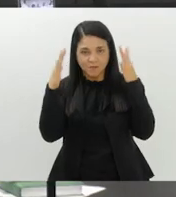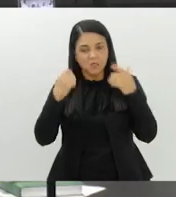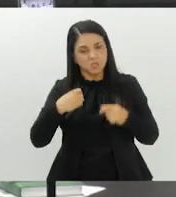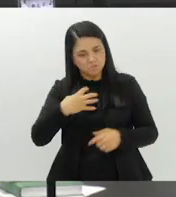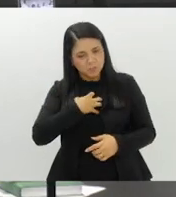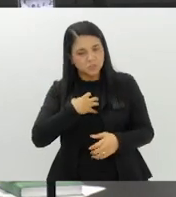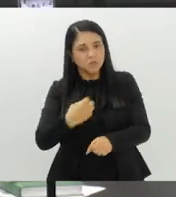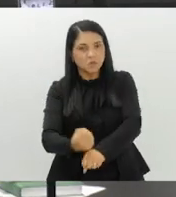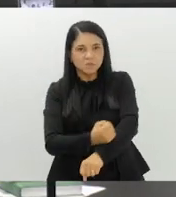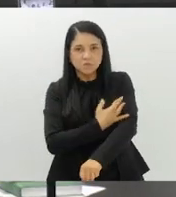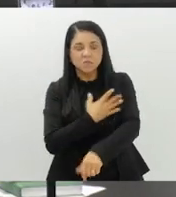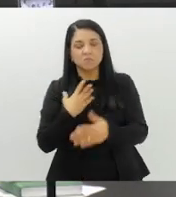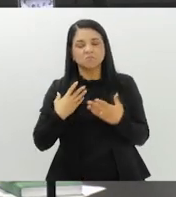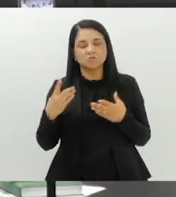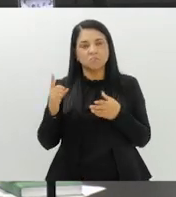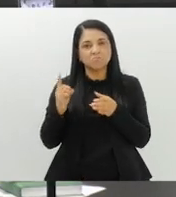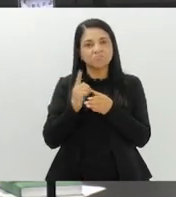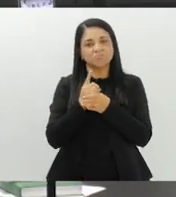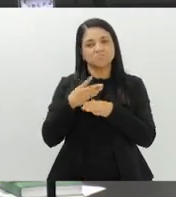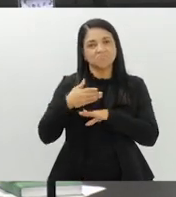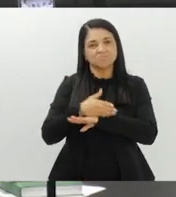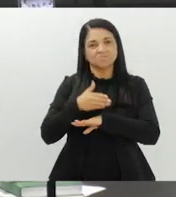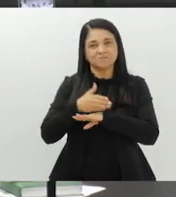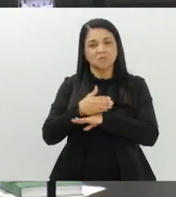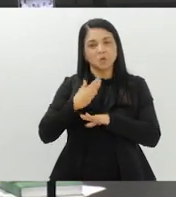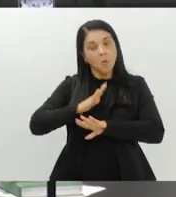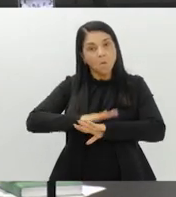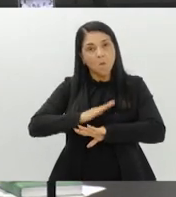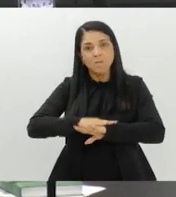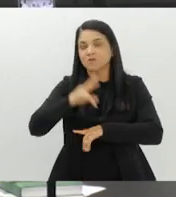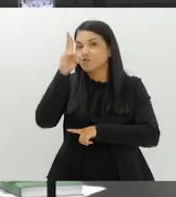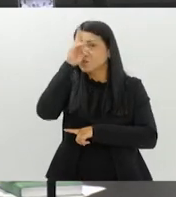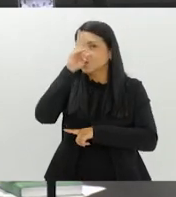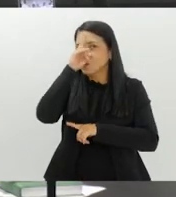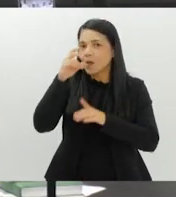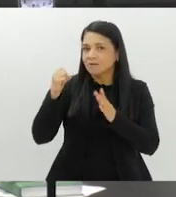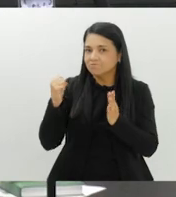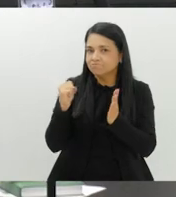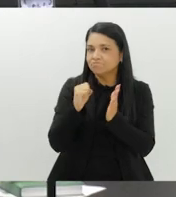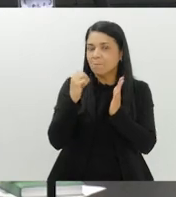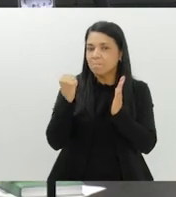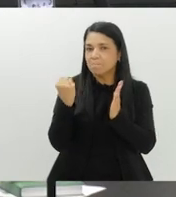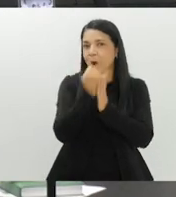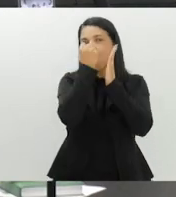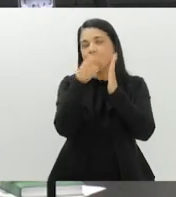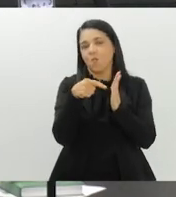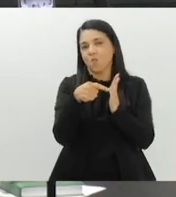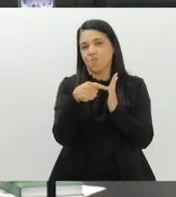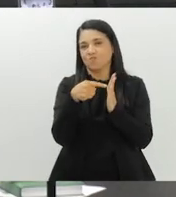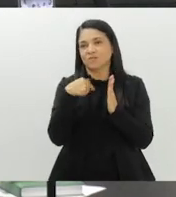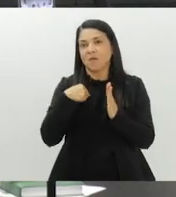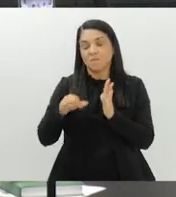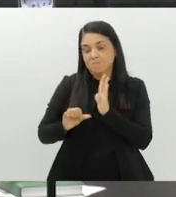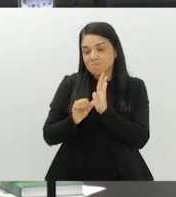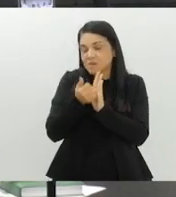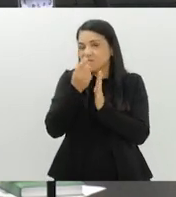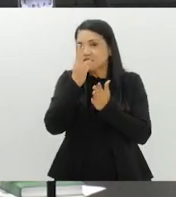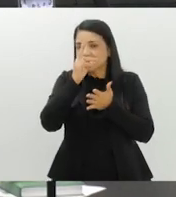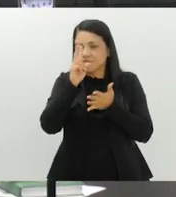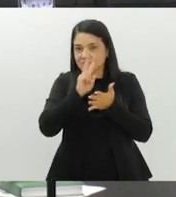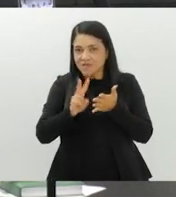emocionado aqui por fazer parte de um momento histórico. Né? Primeira vez que um documento